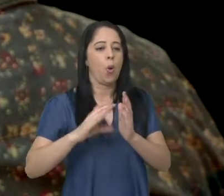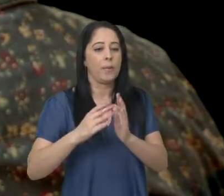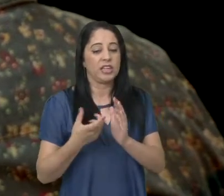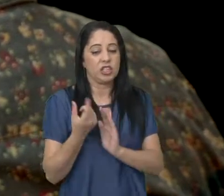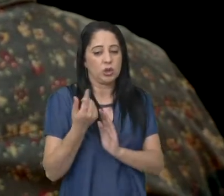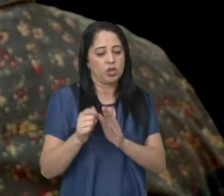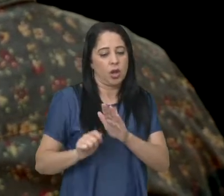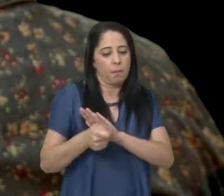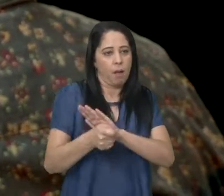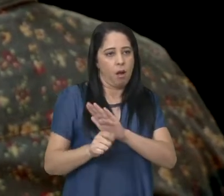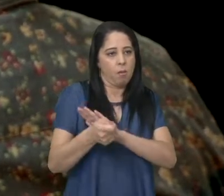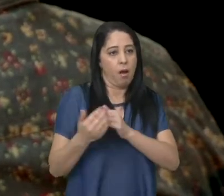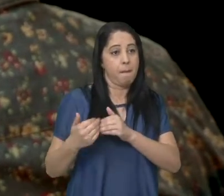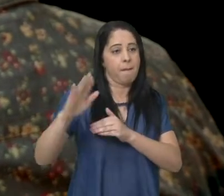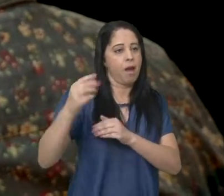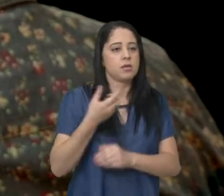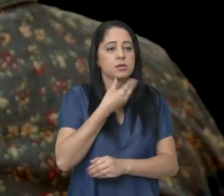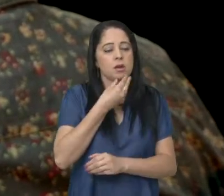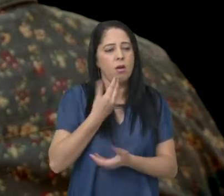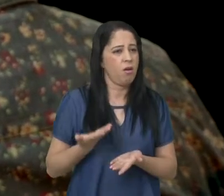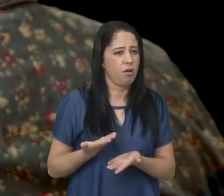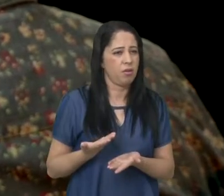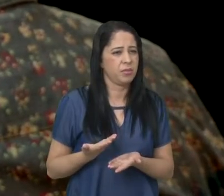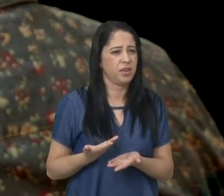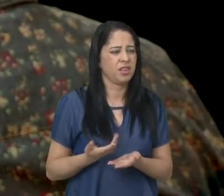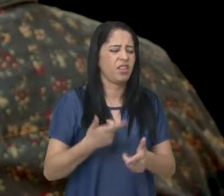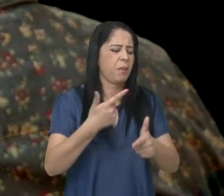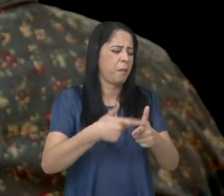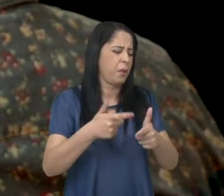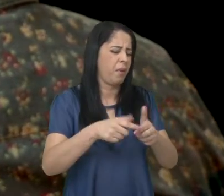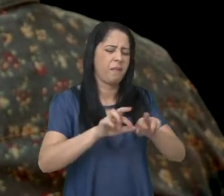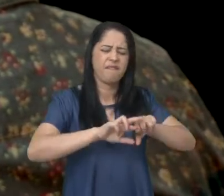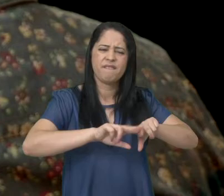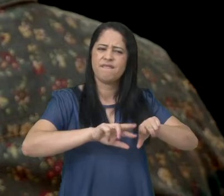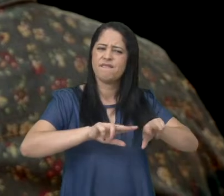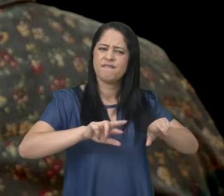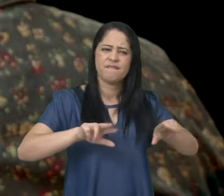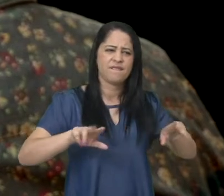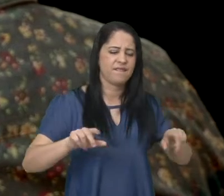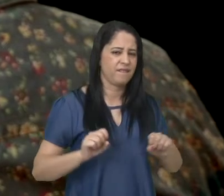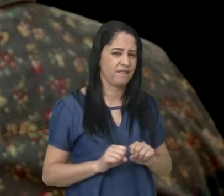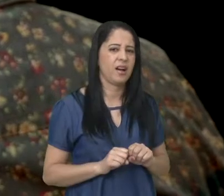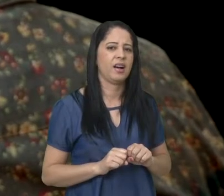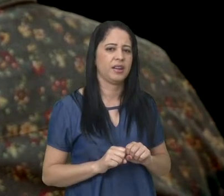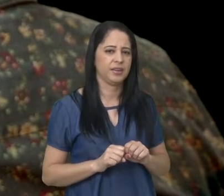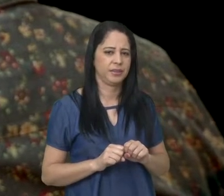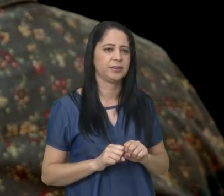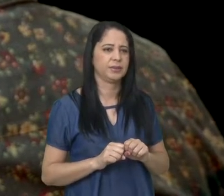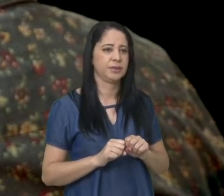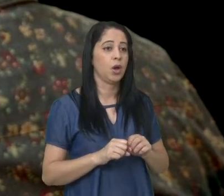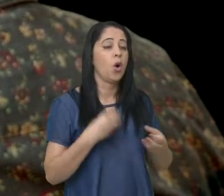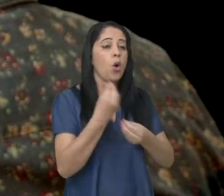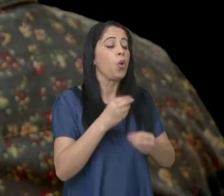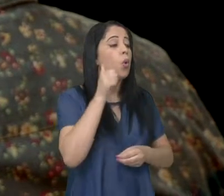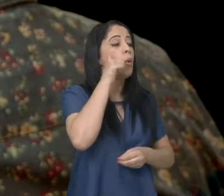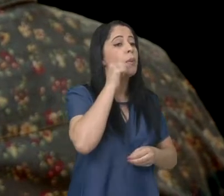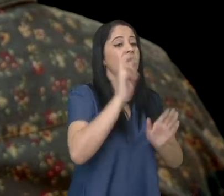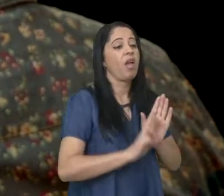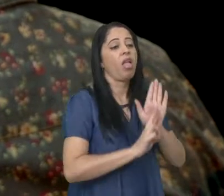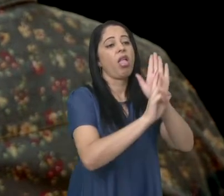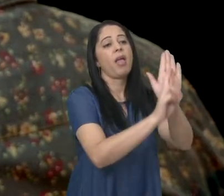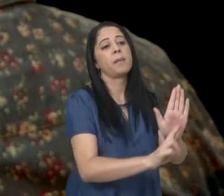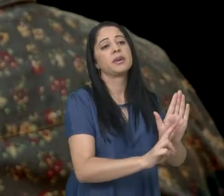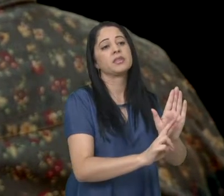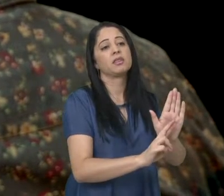outra pessoa e ela fica sem legenda. Então, tem muitos problemas do ponto de vista de garantir a representação real